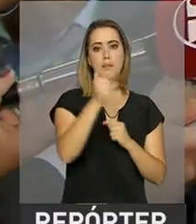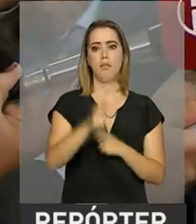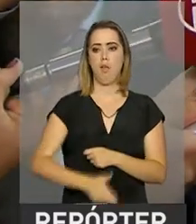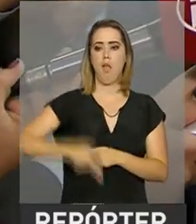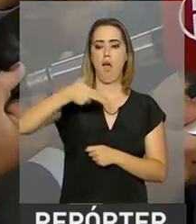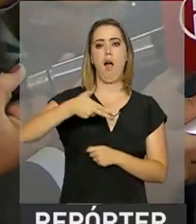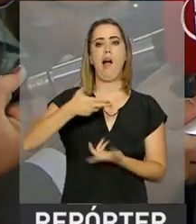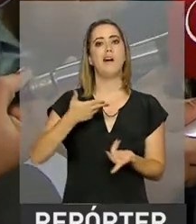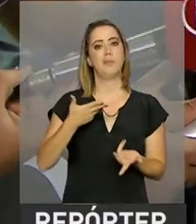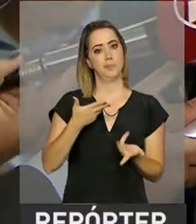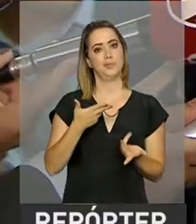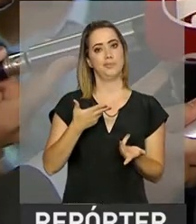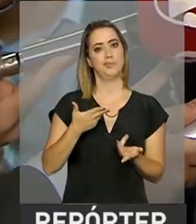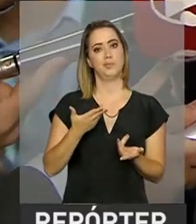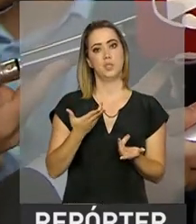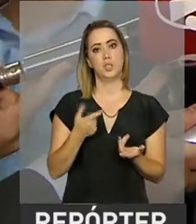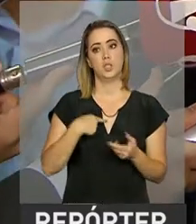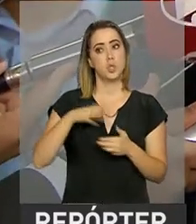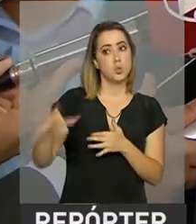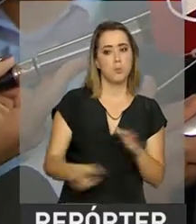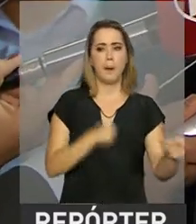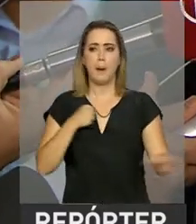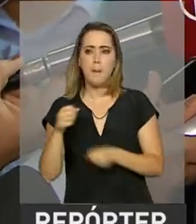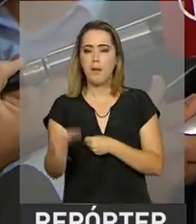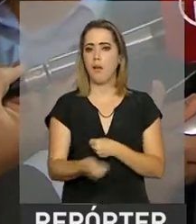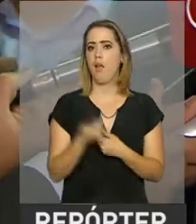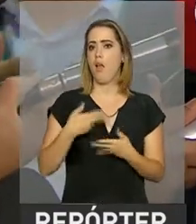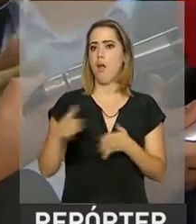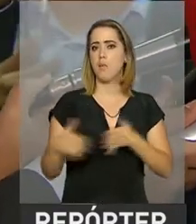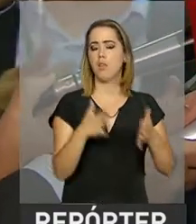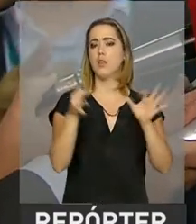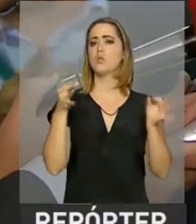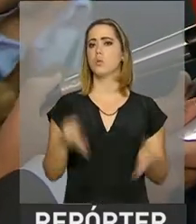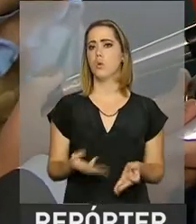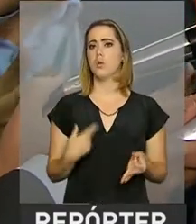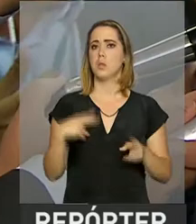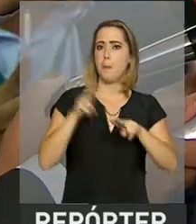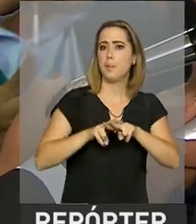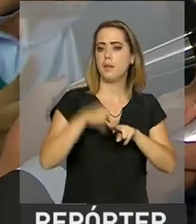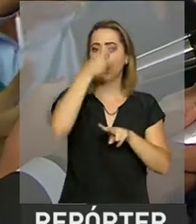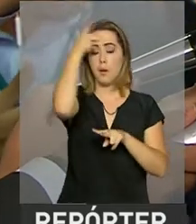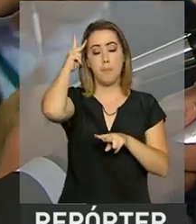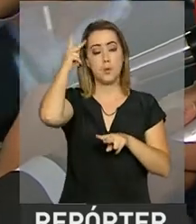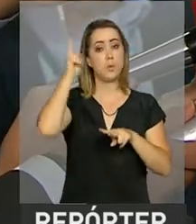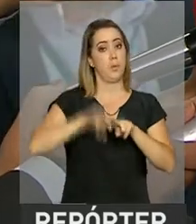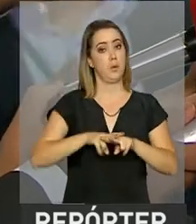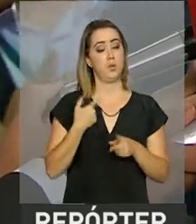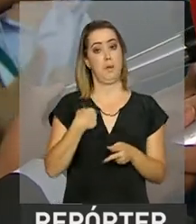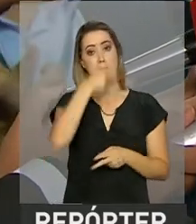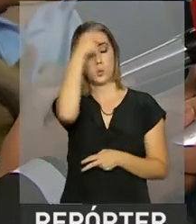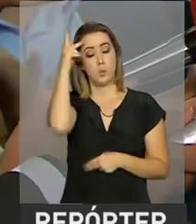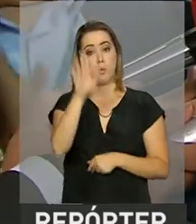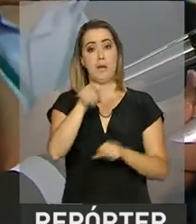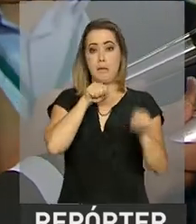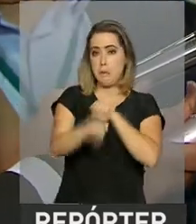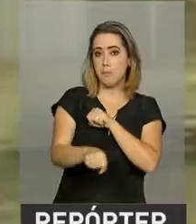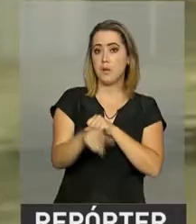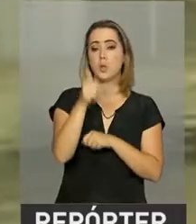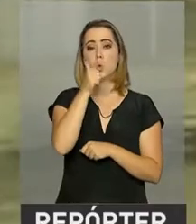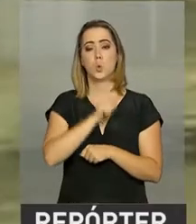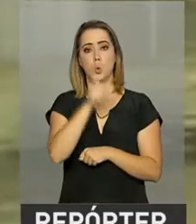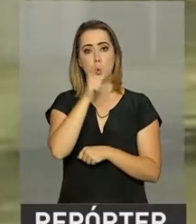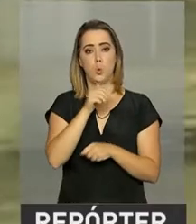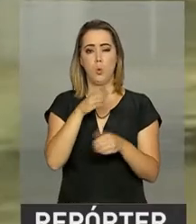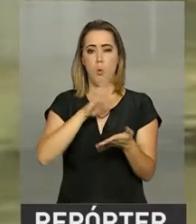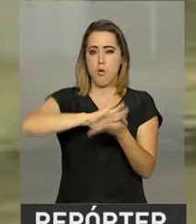retirar o armamento das ruas e prender quem está preso o homicida latrocínio agressor de mulher